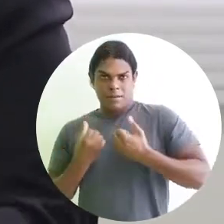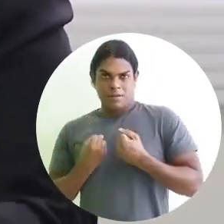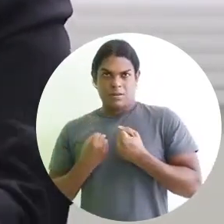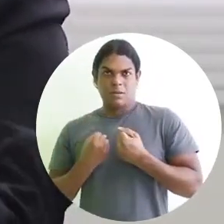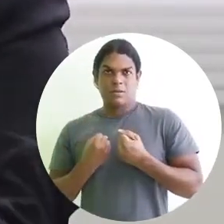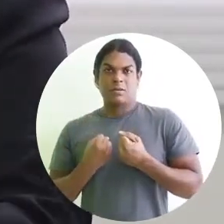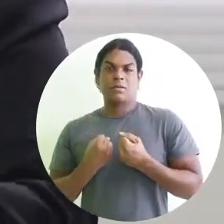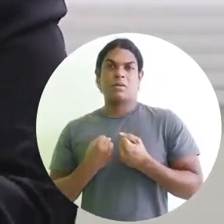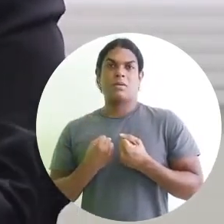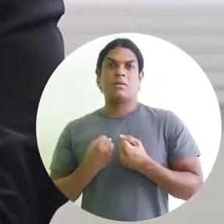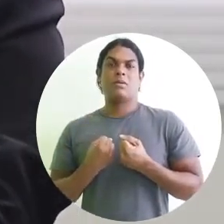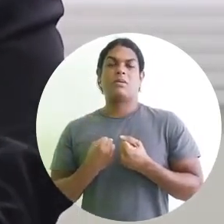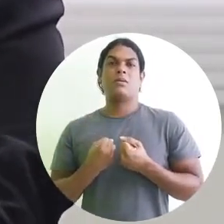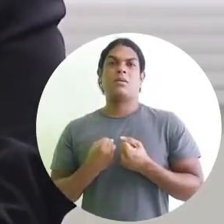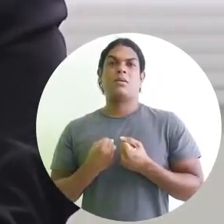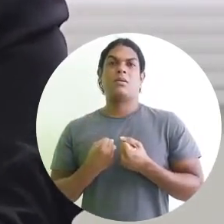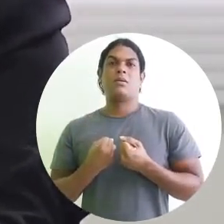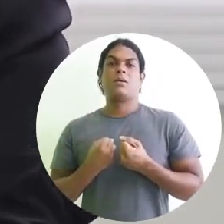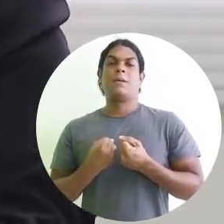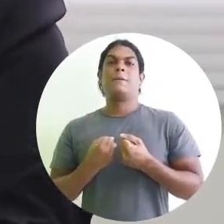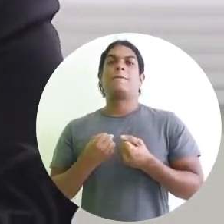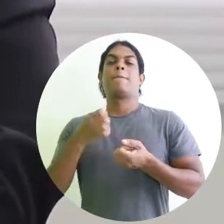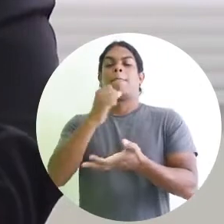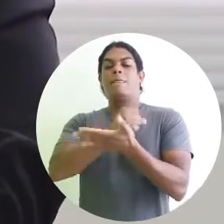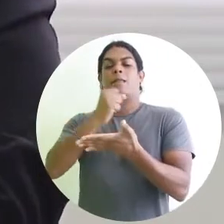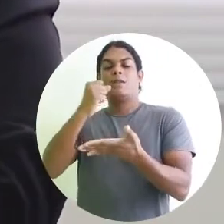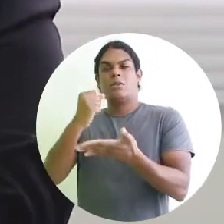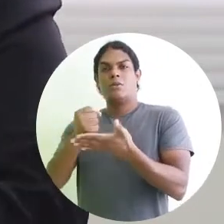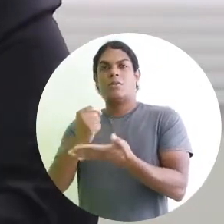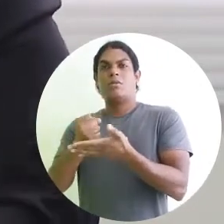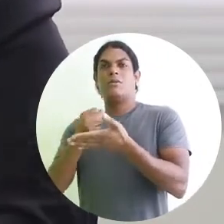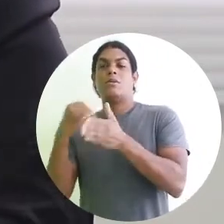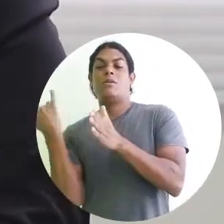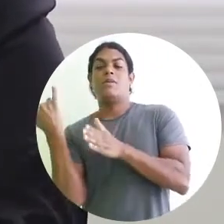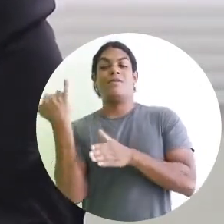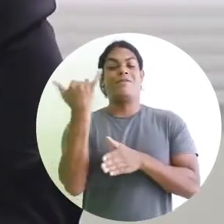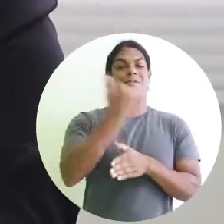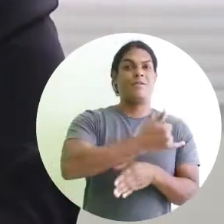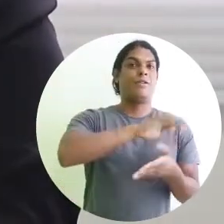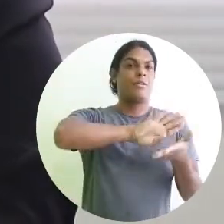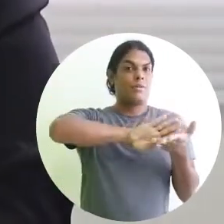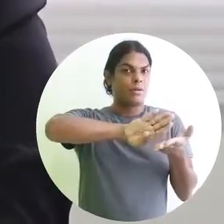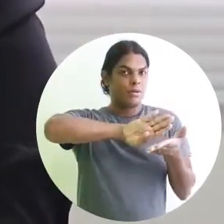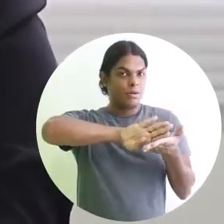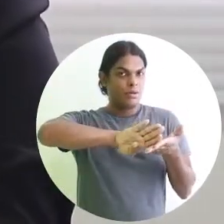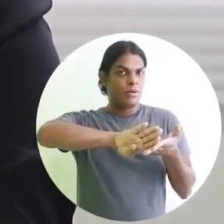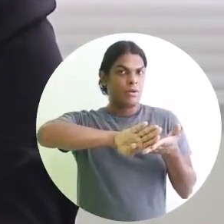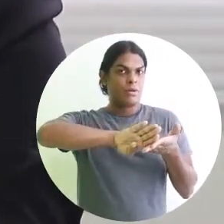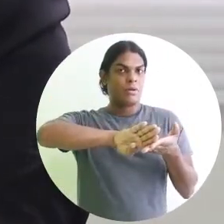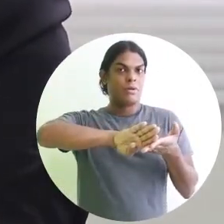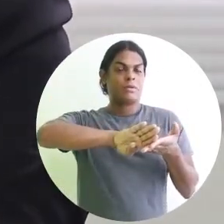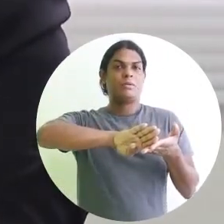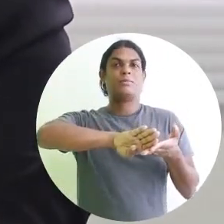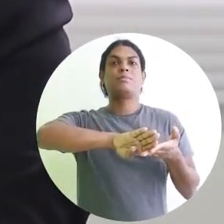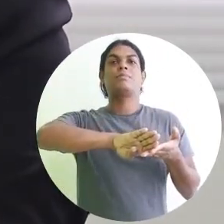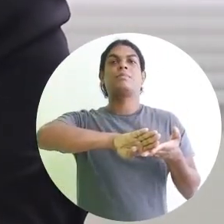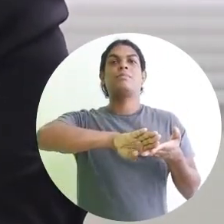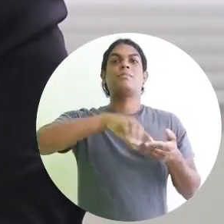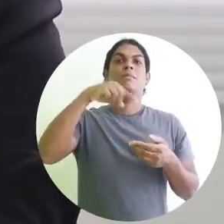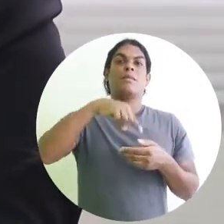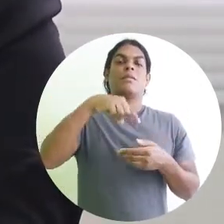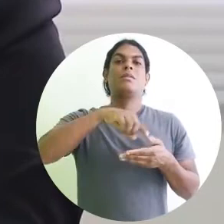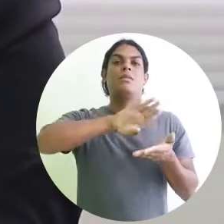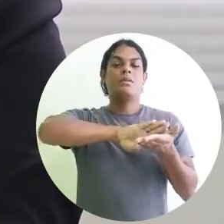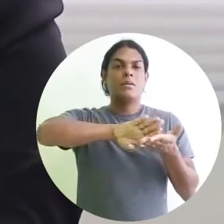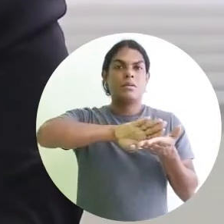o banco do exportador recebe essa documentação, envia para o banco cobrador, que é o banco do importador, e este banco